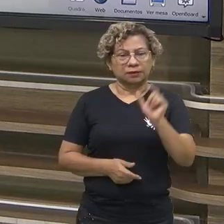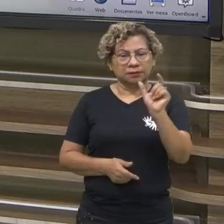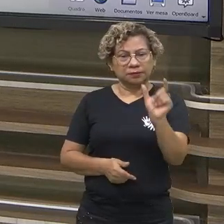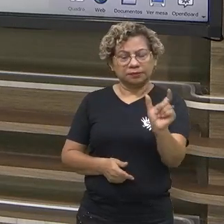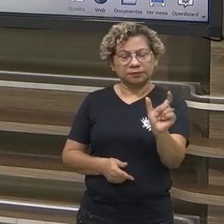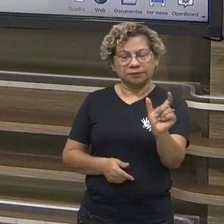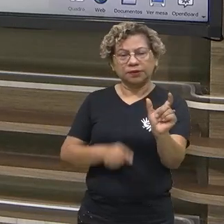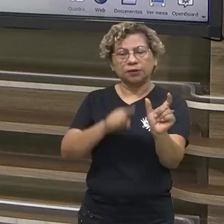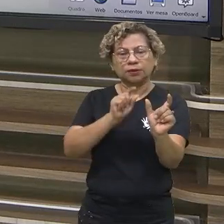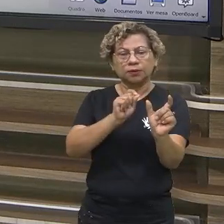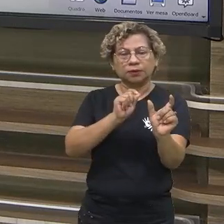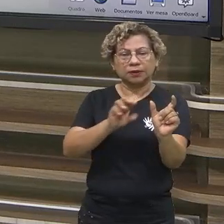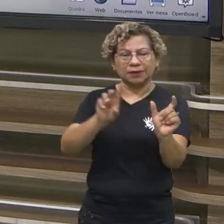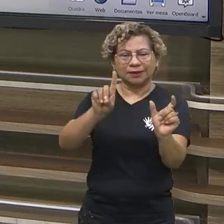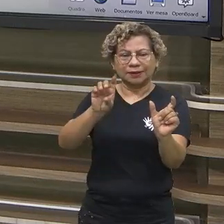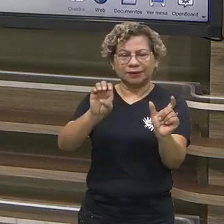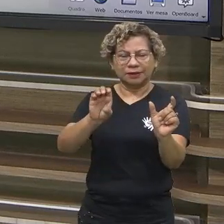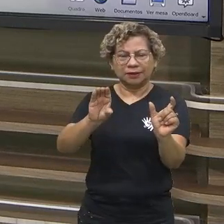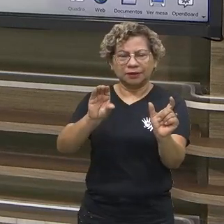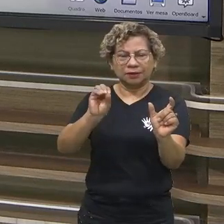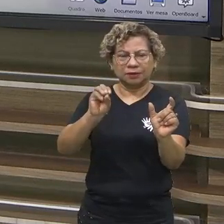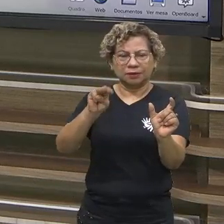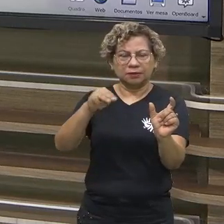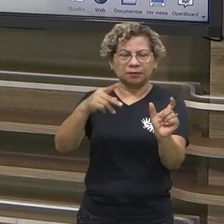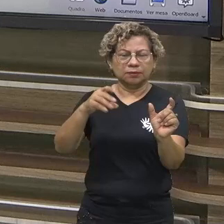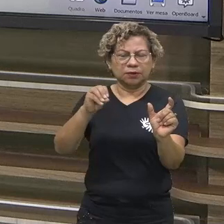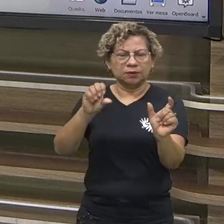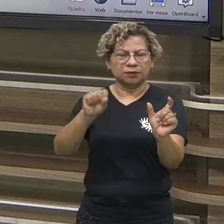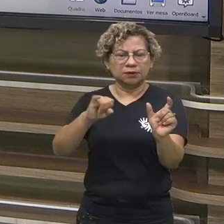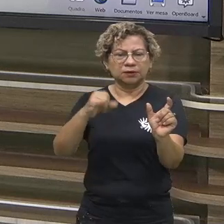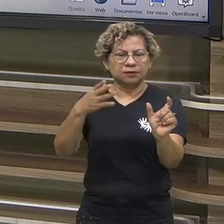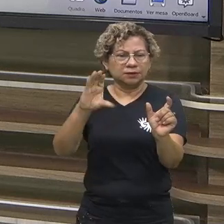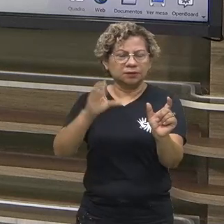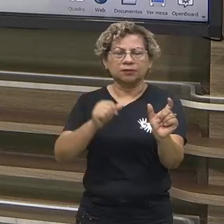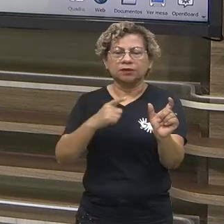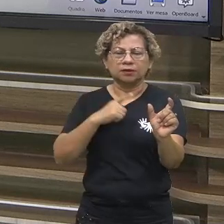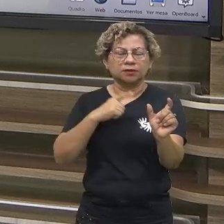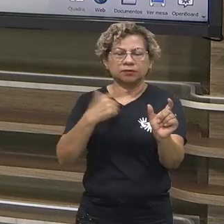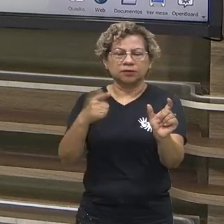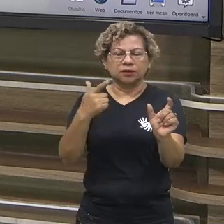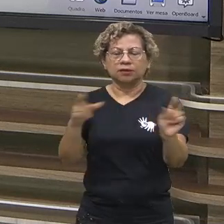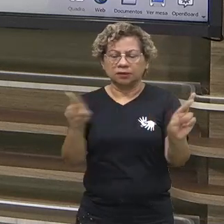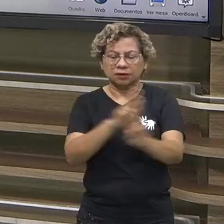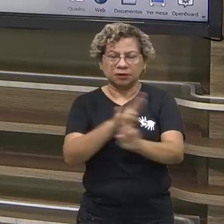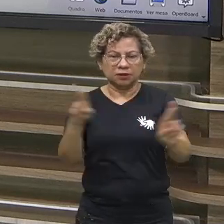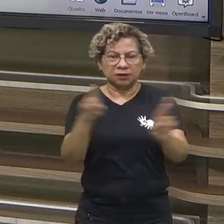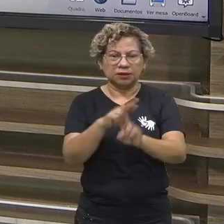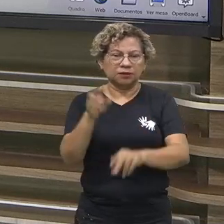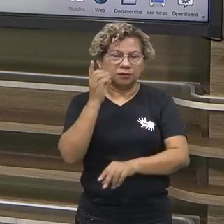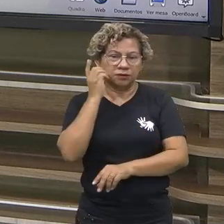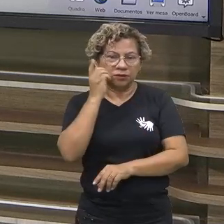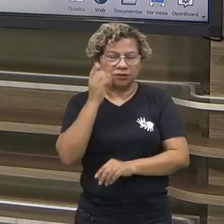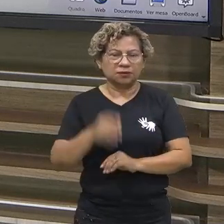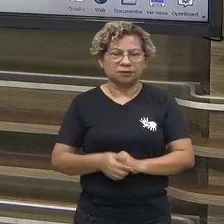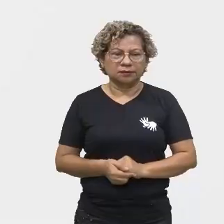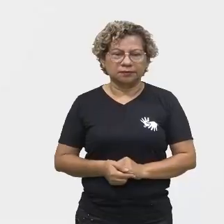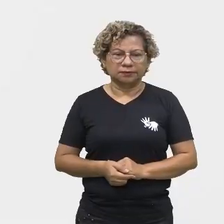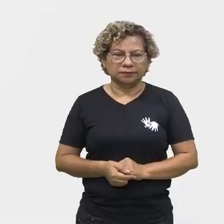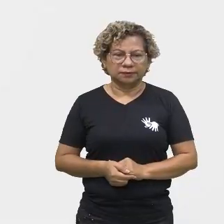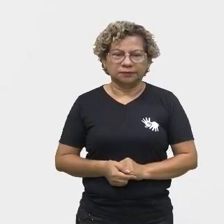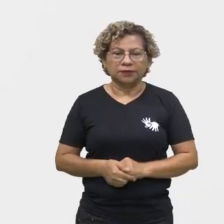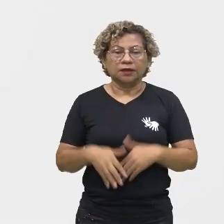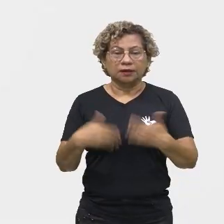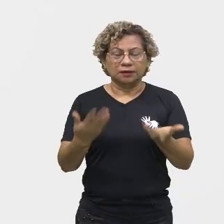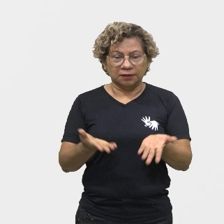figuras geométricas que não tinha a intenção de fazer uma relação direta com a realidade. Vamos ver a nossa resposta?